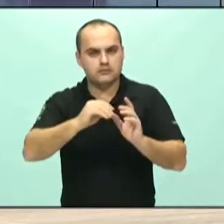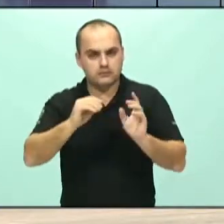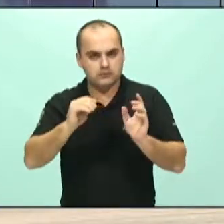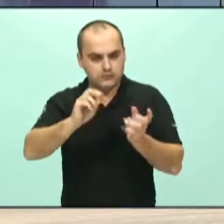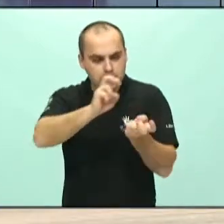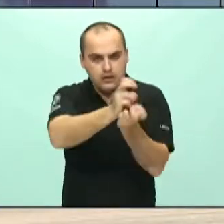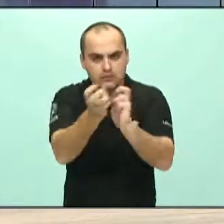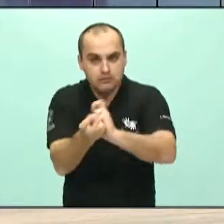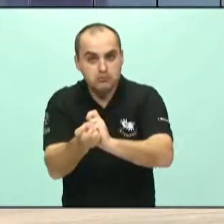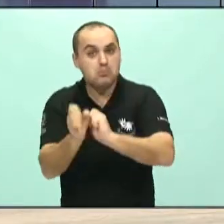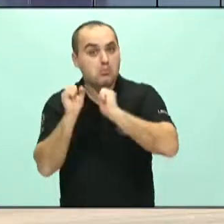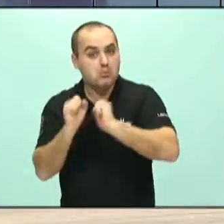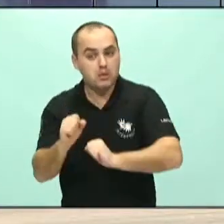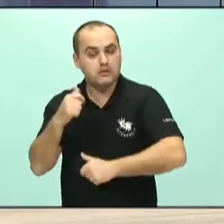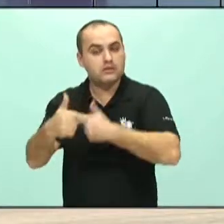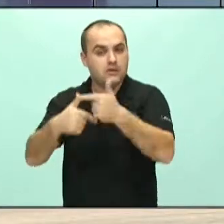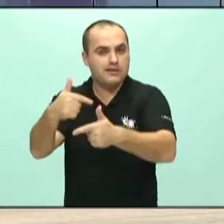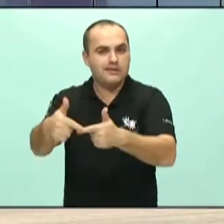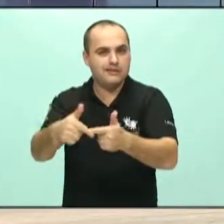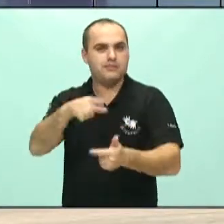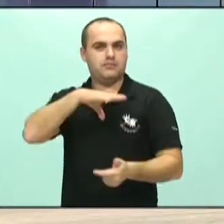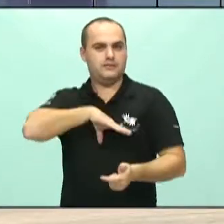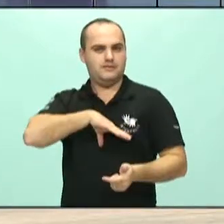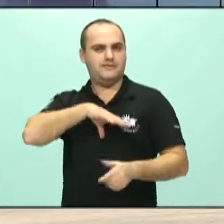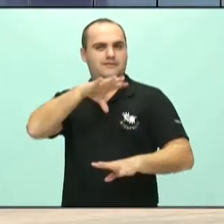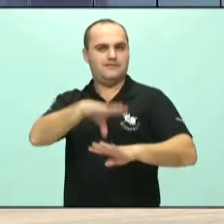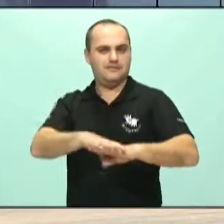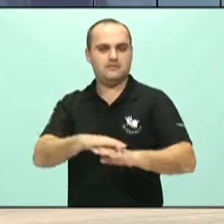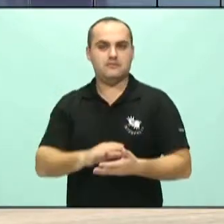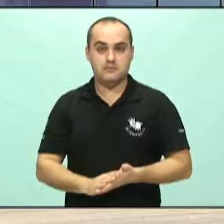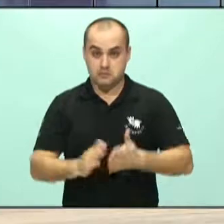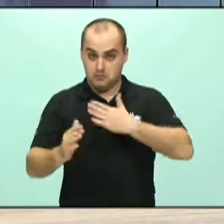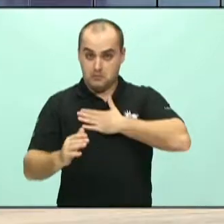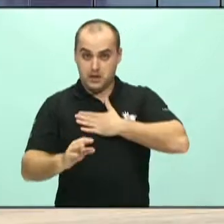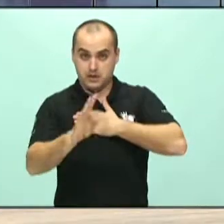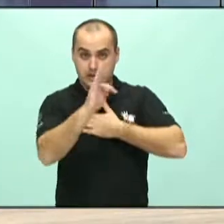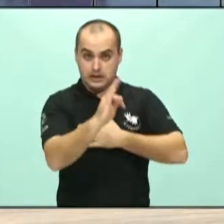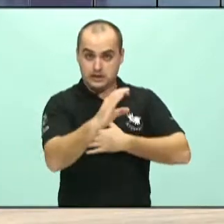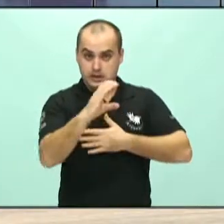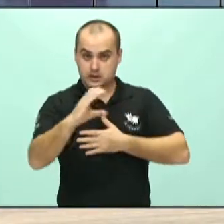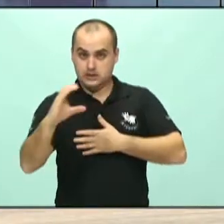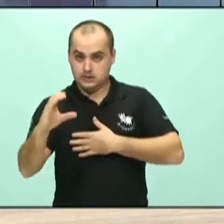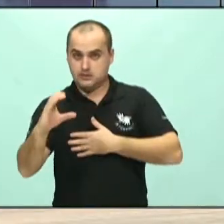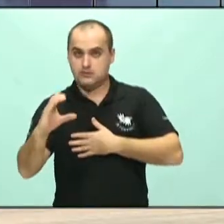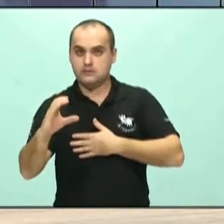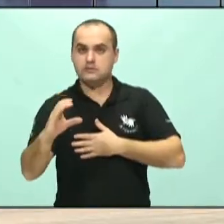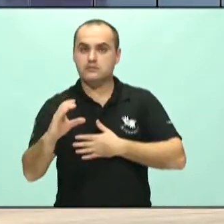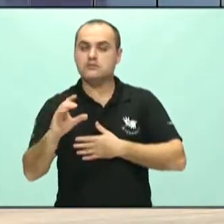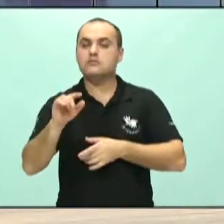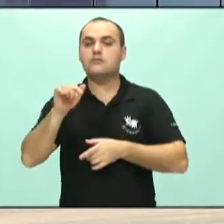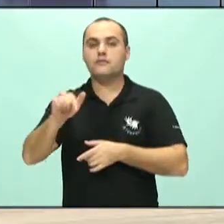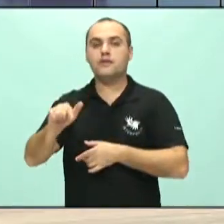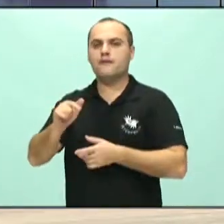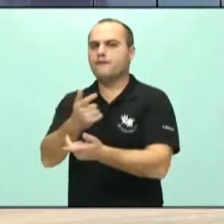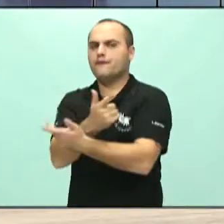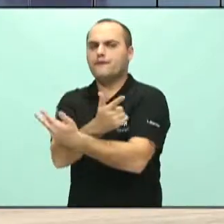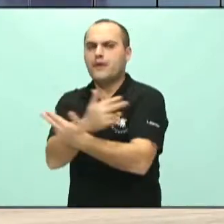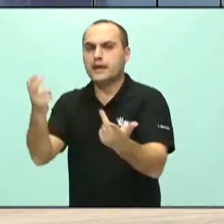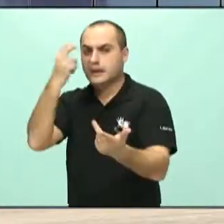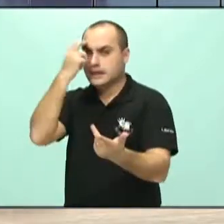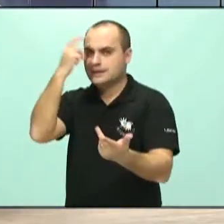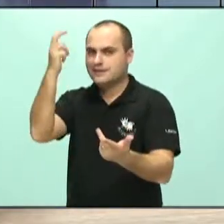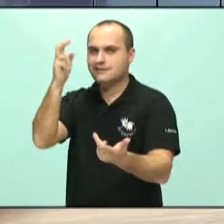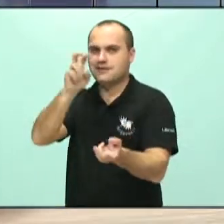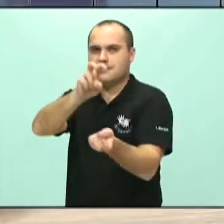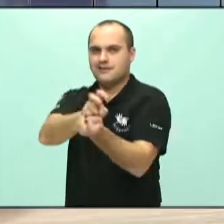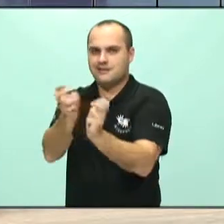matemática, porque o meu TCC e uma especialização foi as múltiplas inteligências de Gardner dentro da capoeira. Então